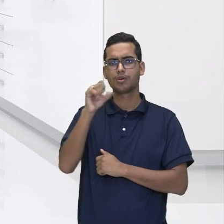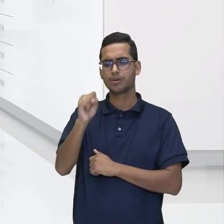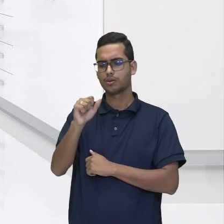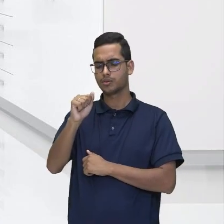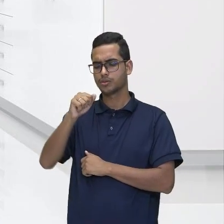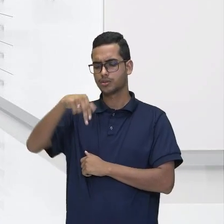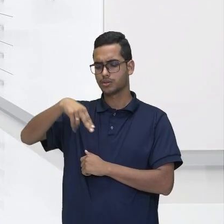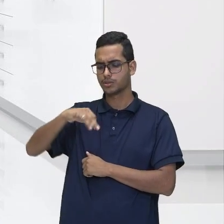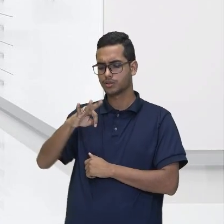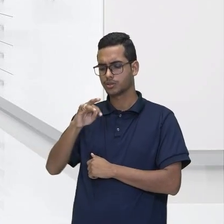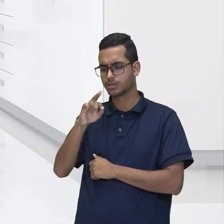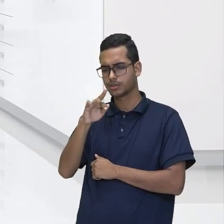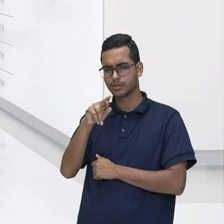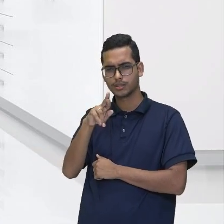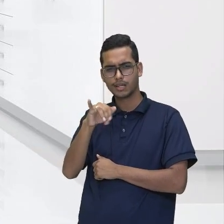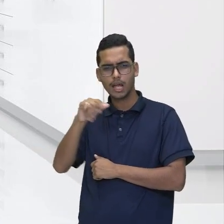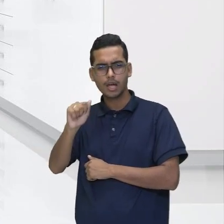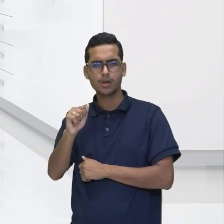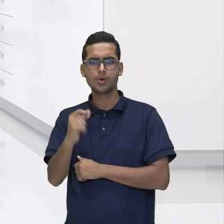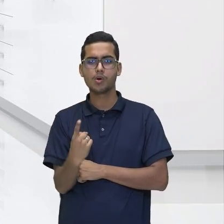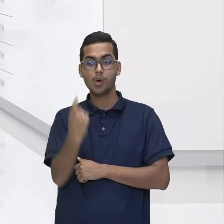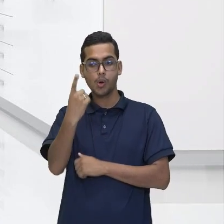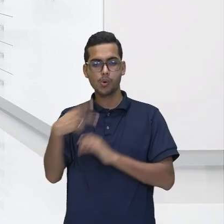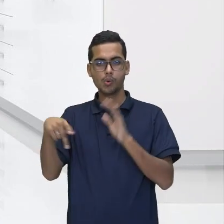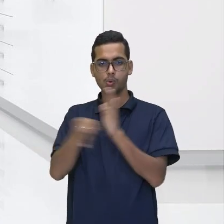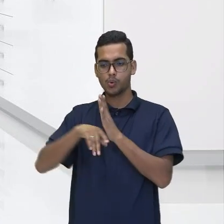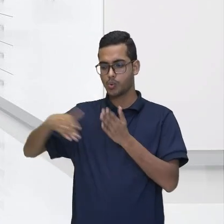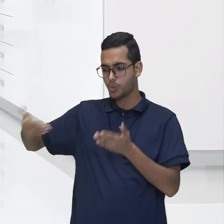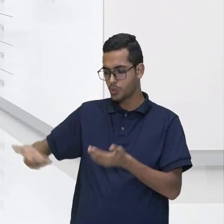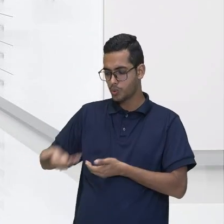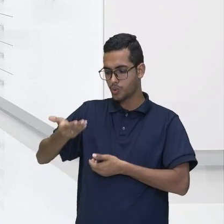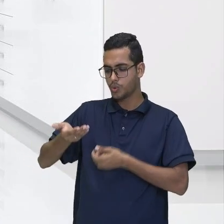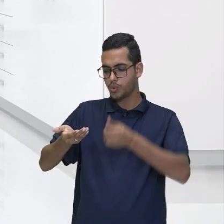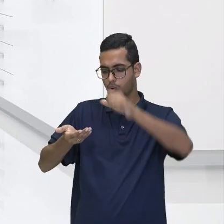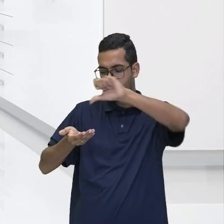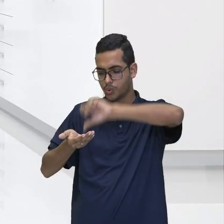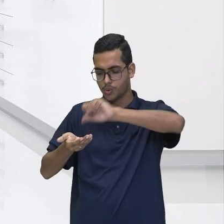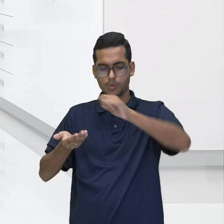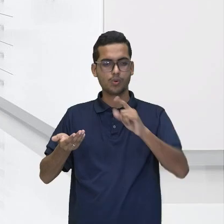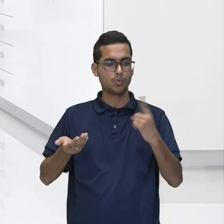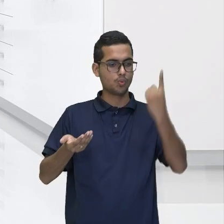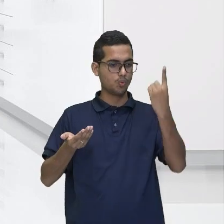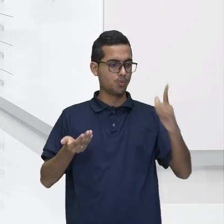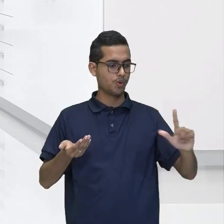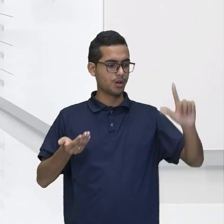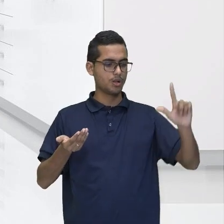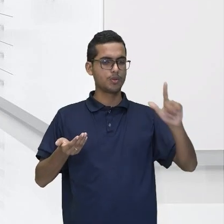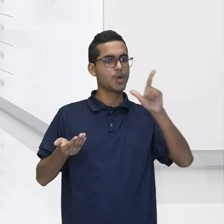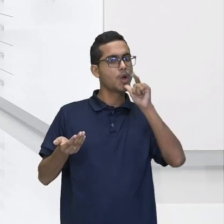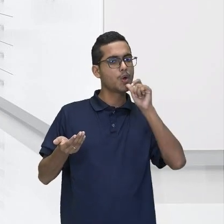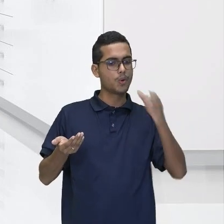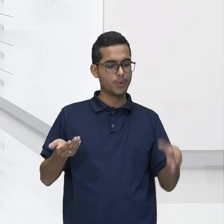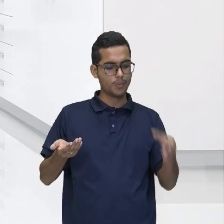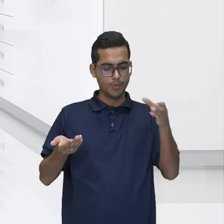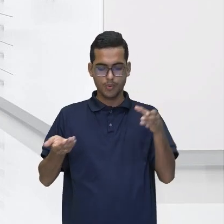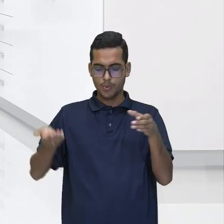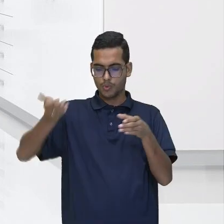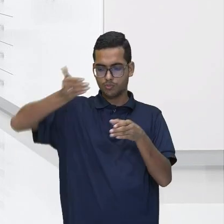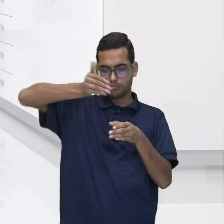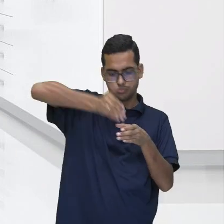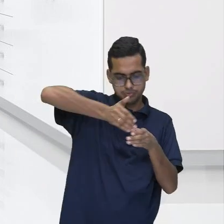uma colher de água sanitária diluída em 1 litro de água. E assim esses alimentos in naturas,